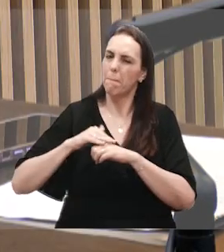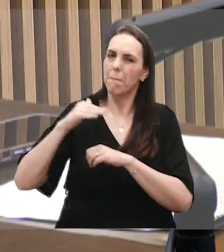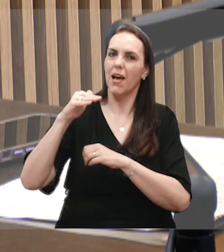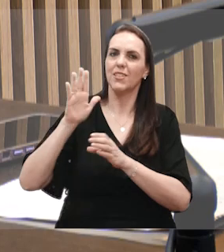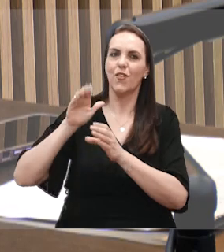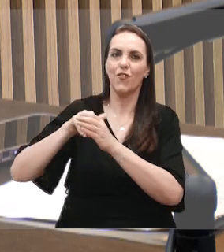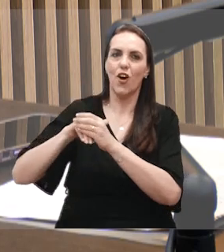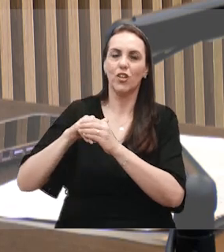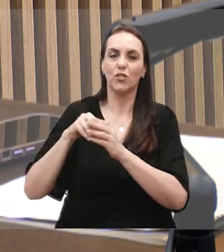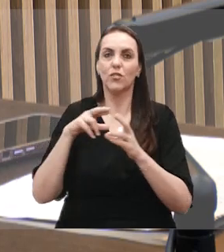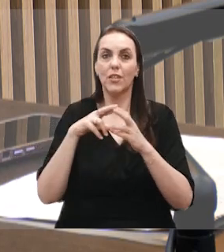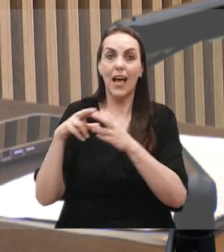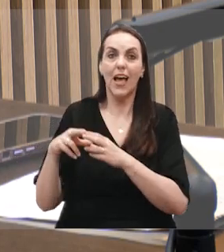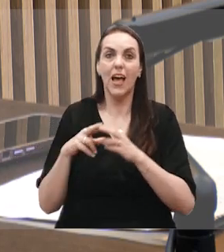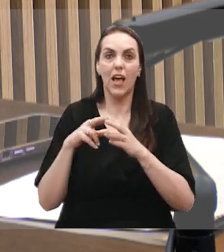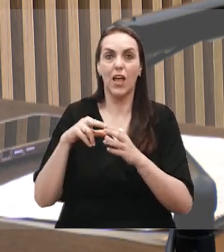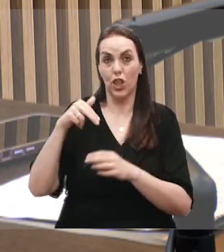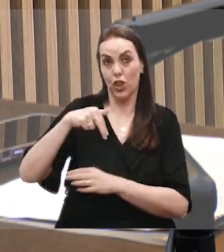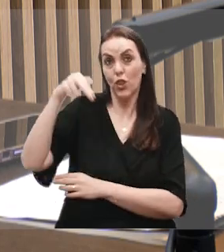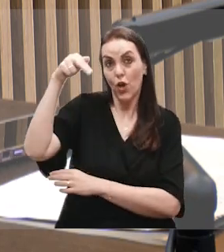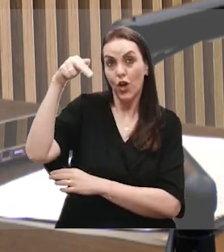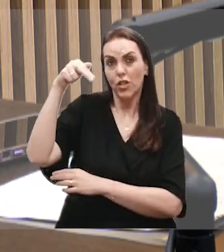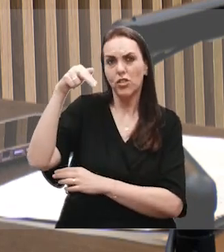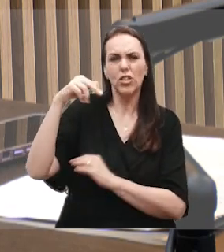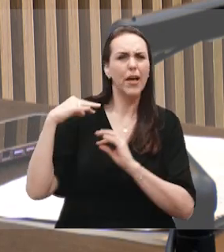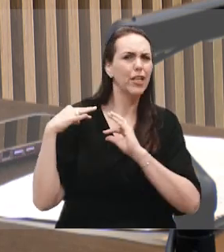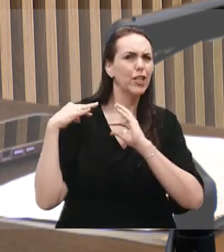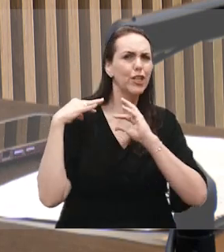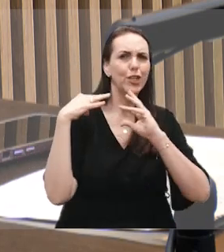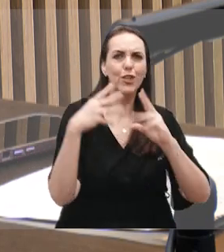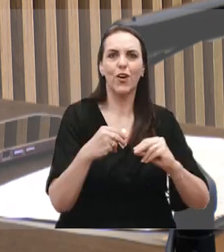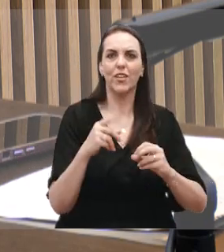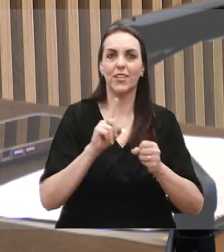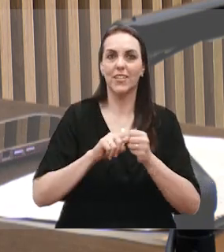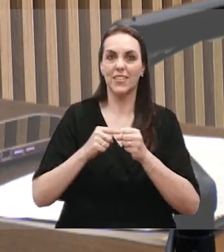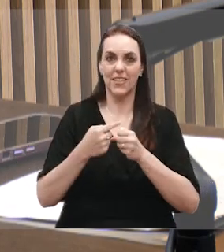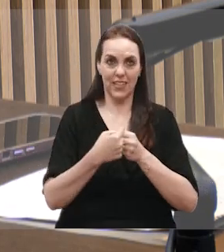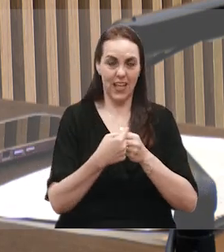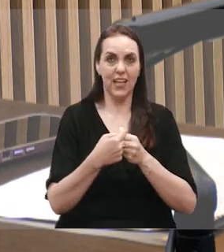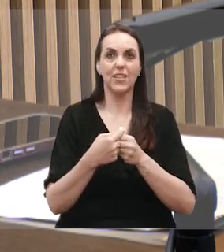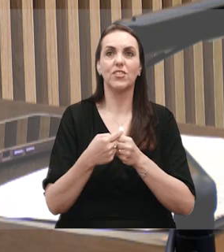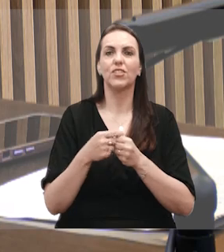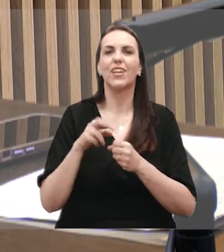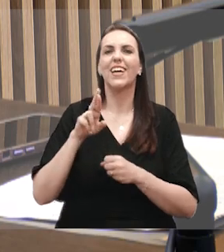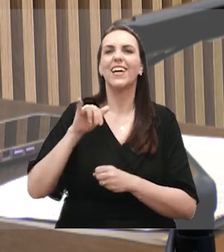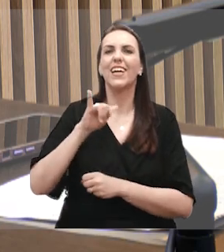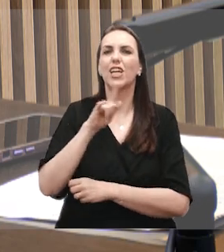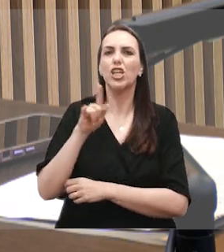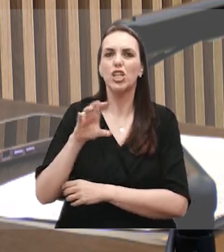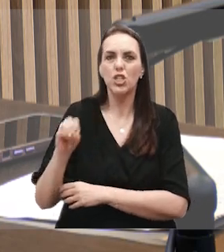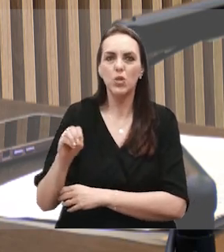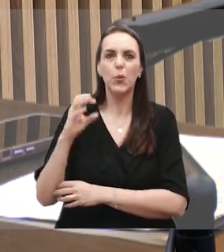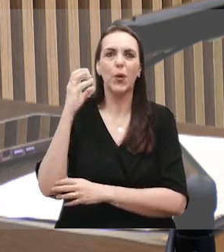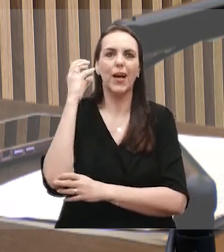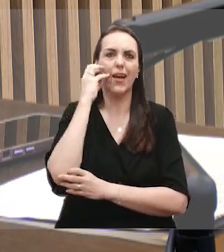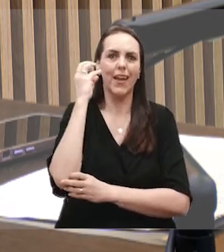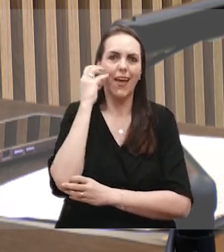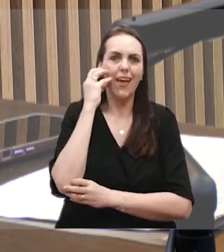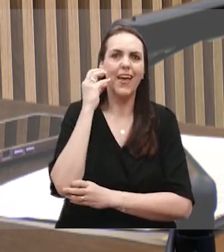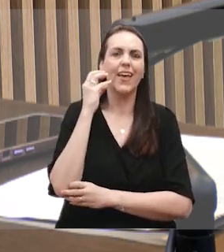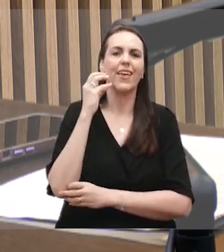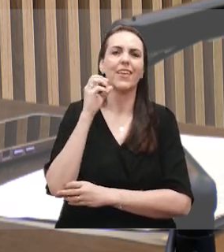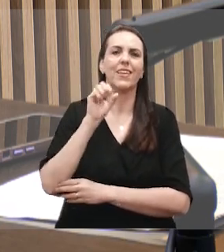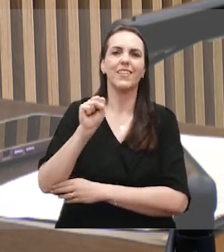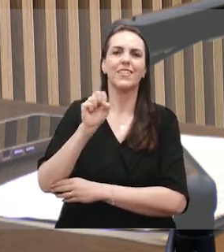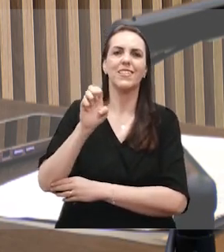na Zona Norte, mas eu faço votos em toda a cidade, né? Faço votos no Desvio Risso, eu faço votos em Anarrec, faço votos no